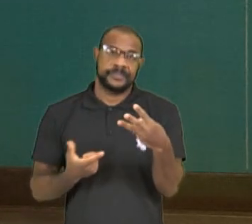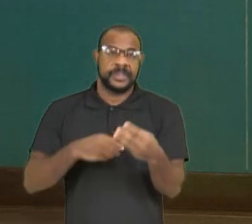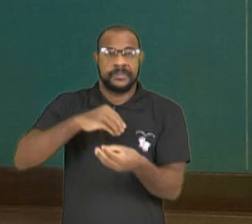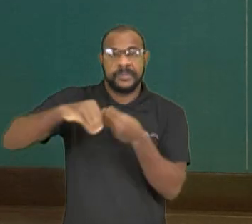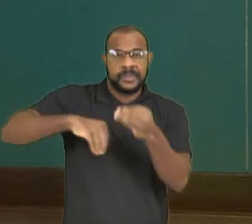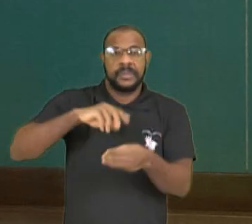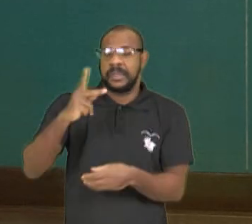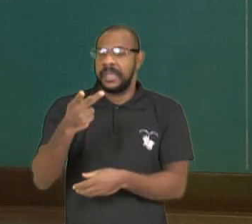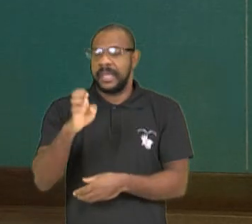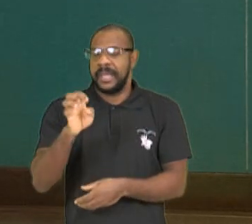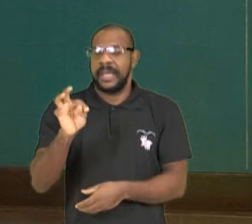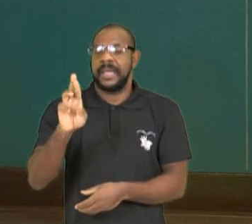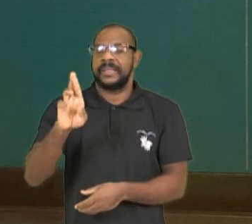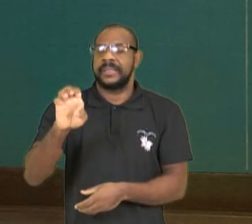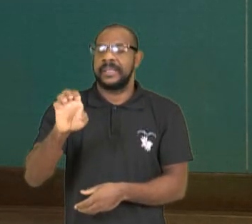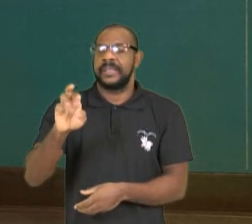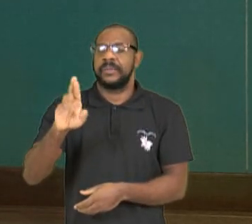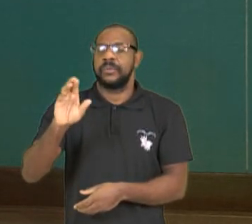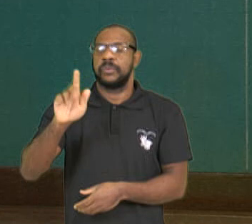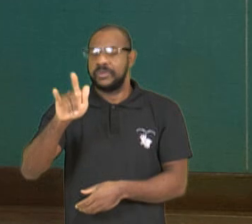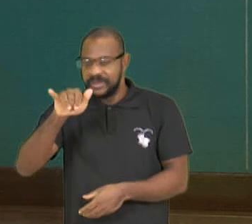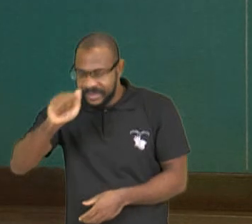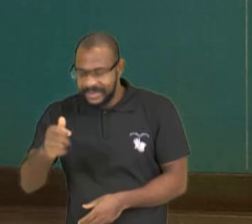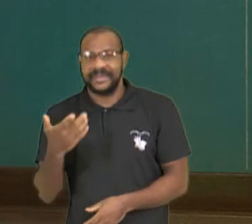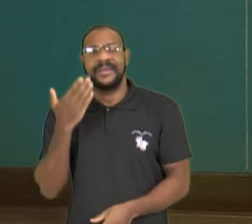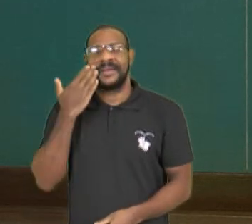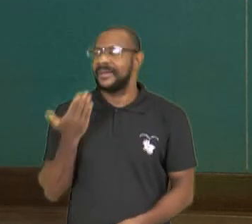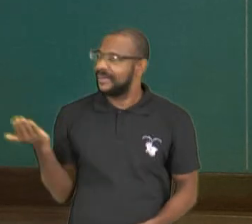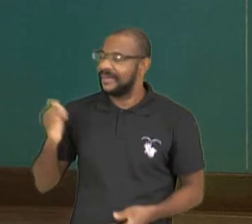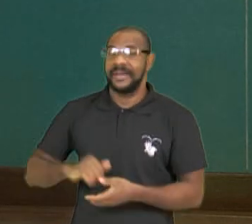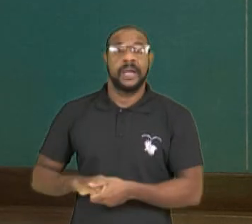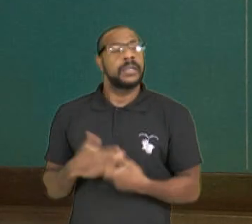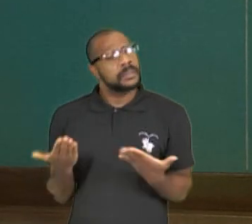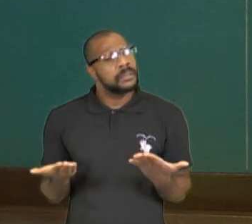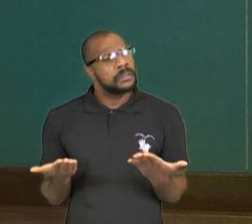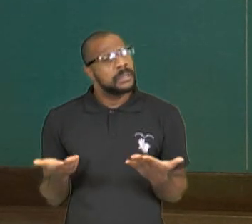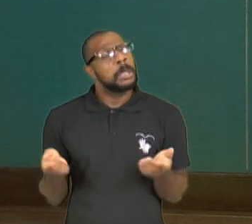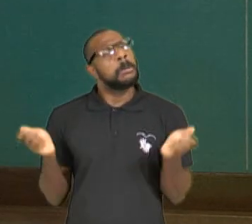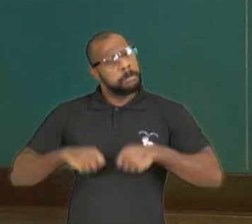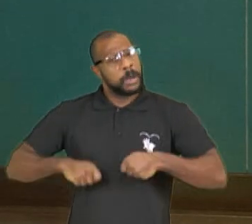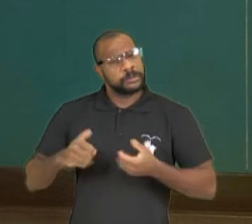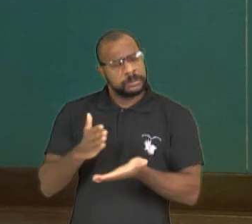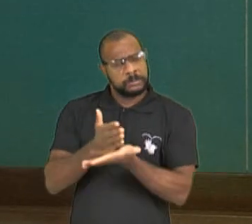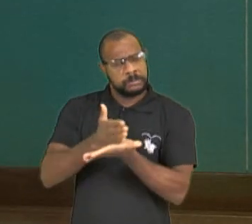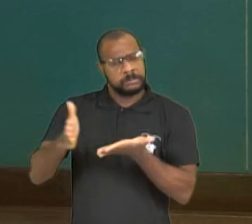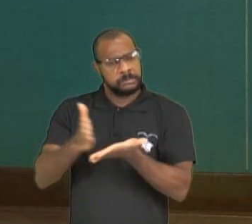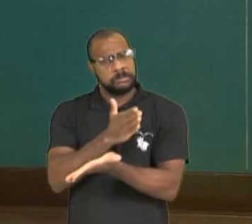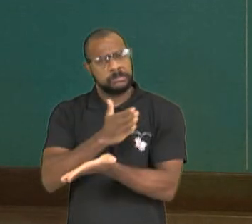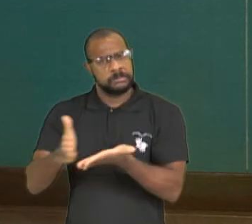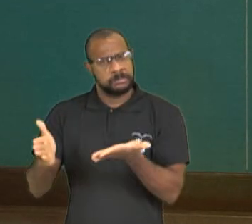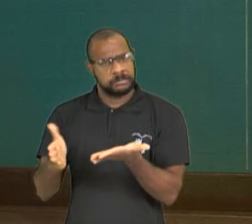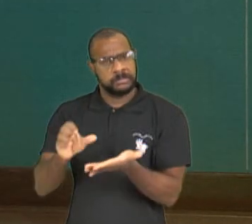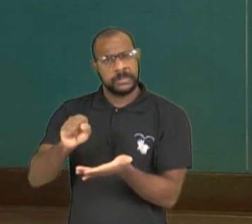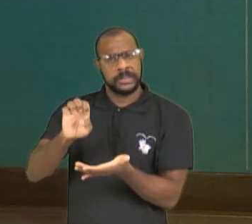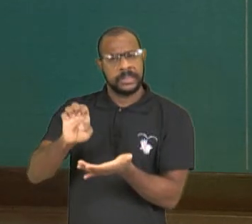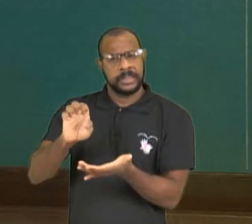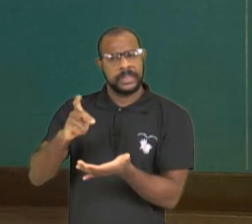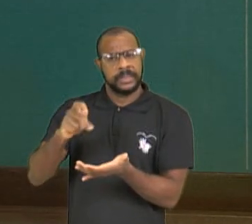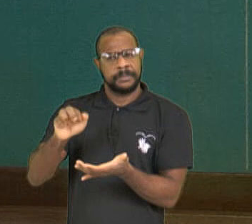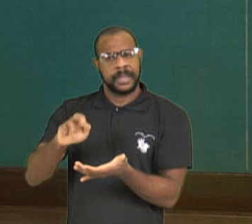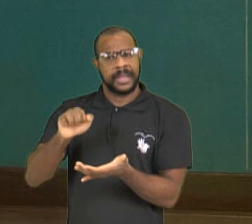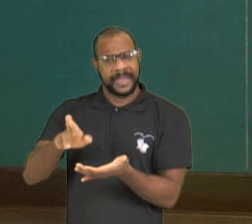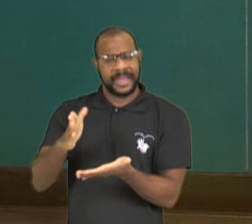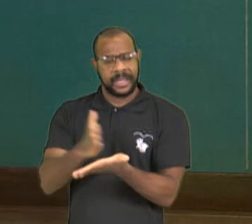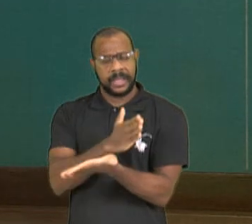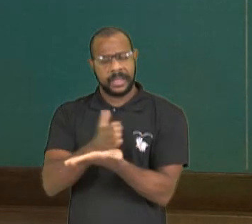mistura heterogênea, certinho? Agora, será que essas misturas podem ser separadas ou não? Você já ouviu